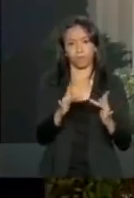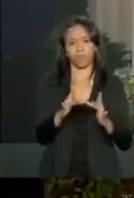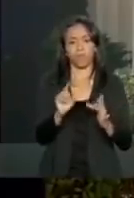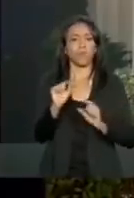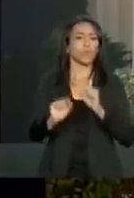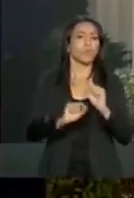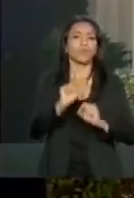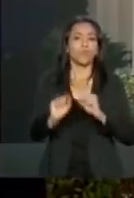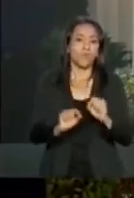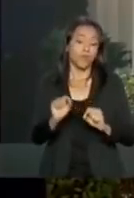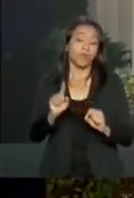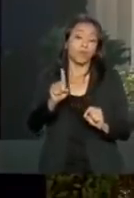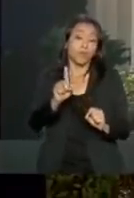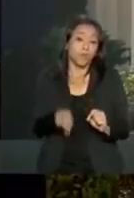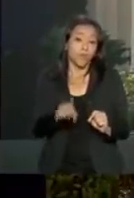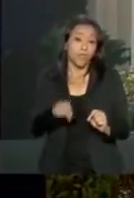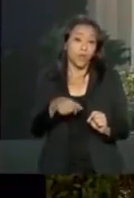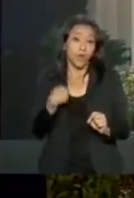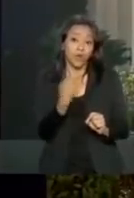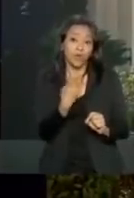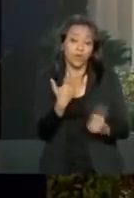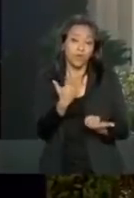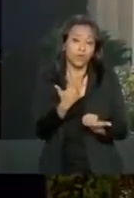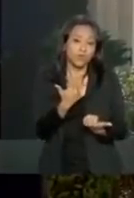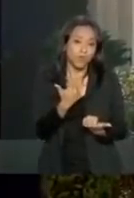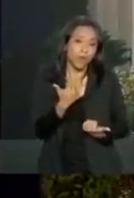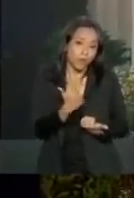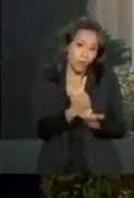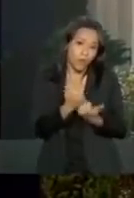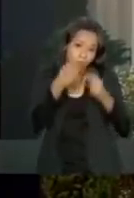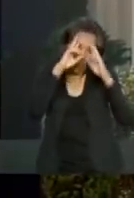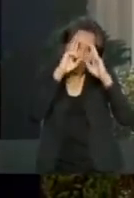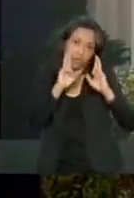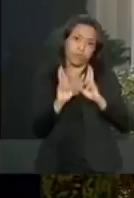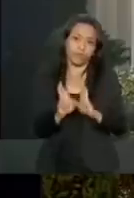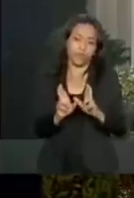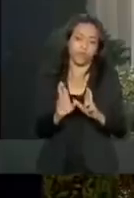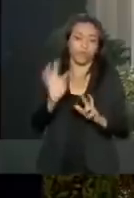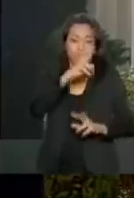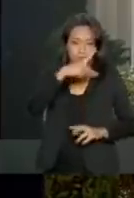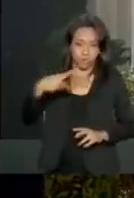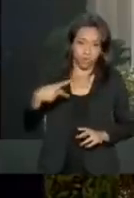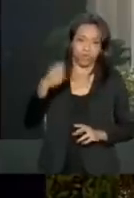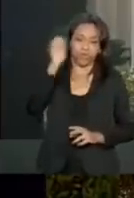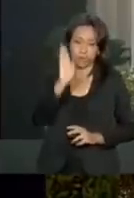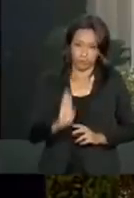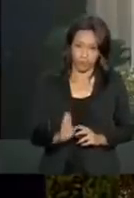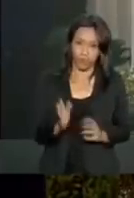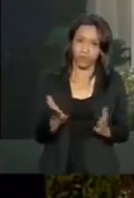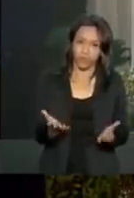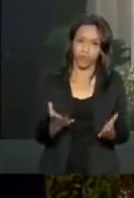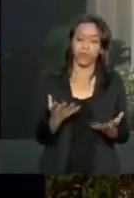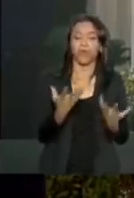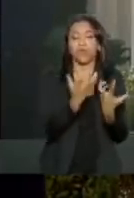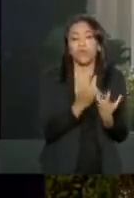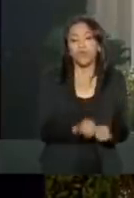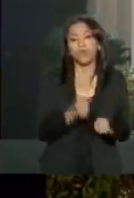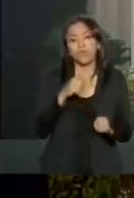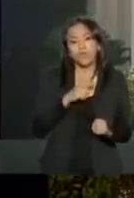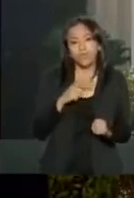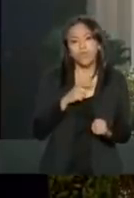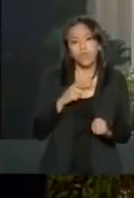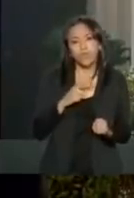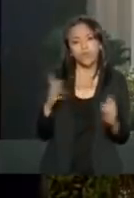aspectos das nossas colaborações em honra ao presidente, ao Brasil. Vamos ter um relacionamento